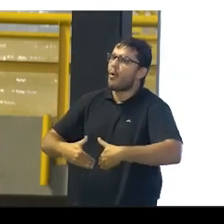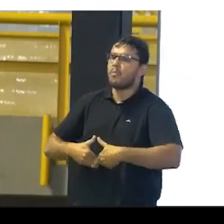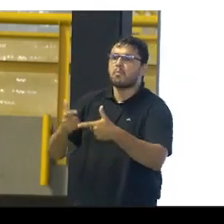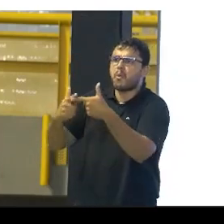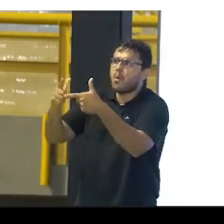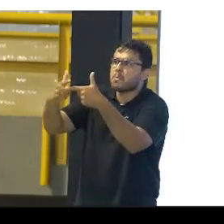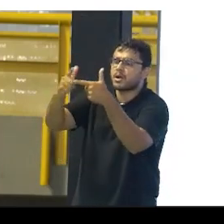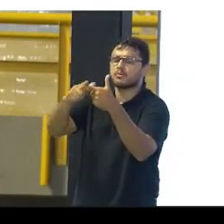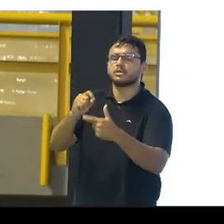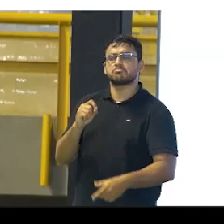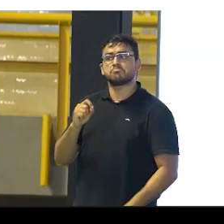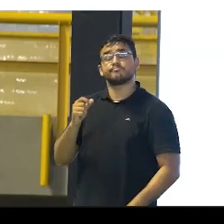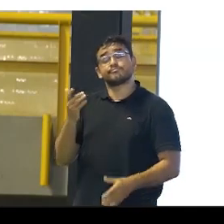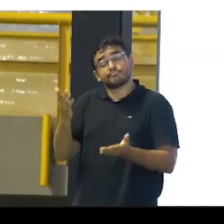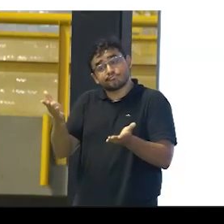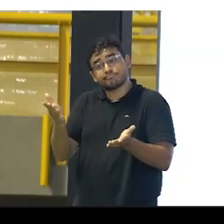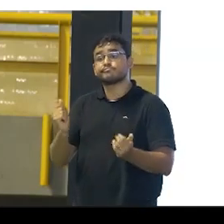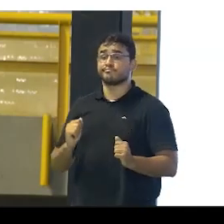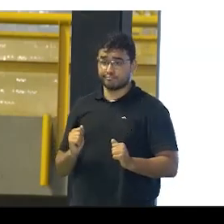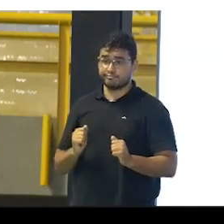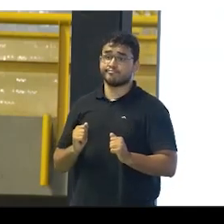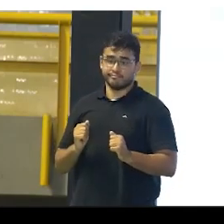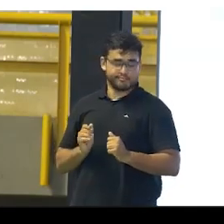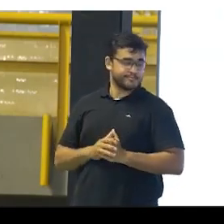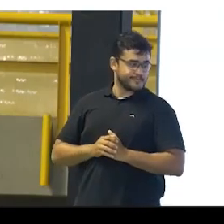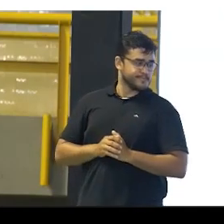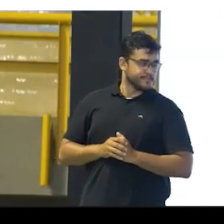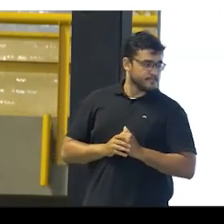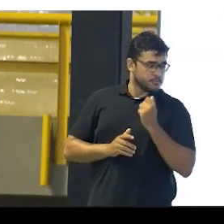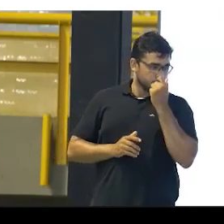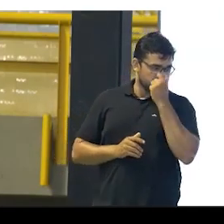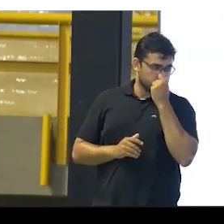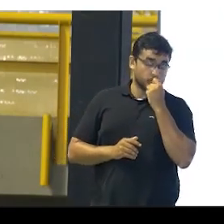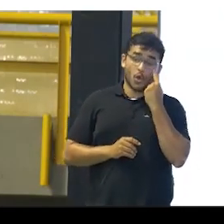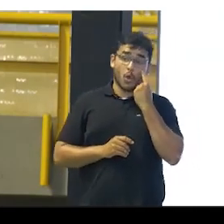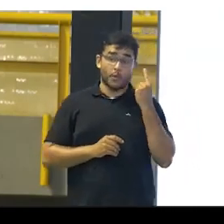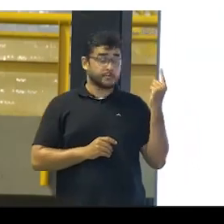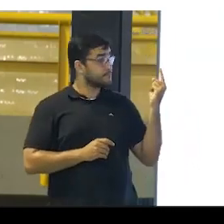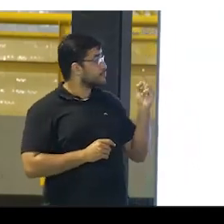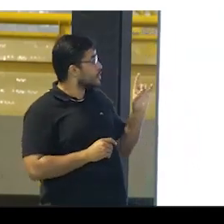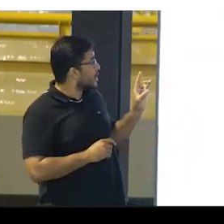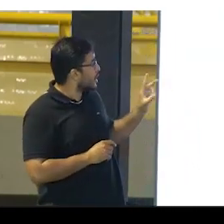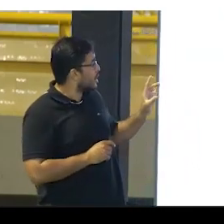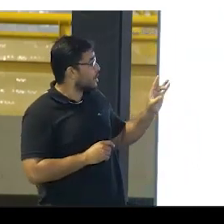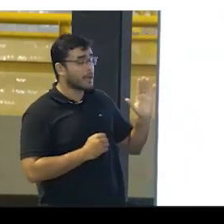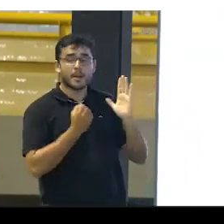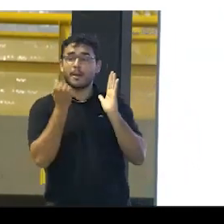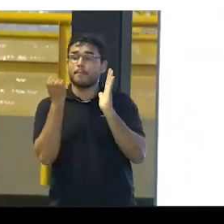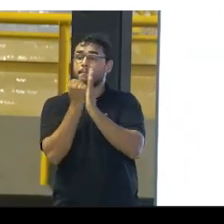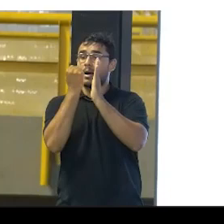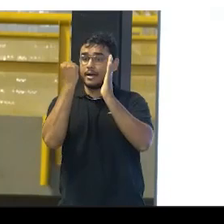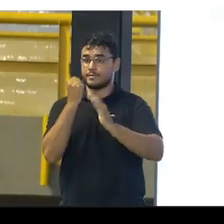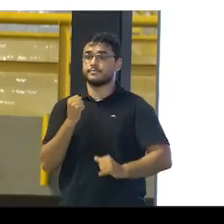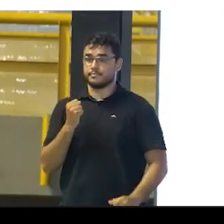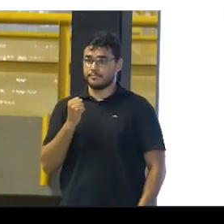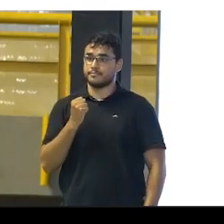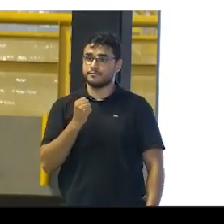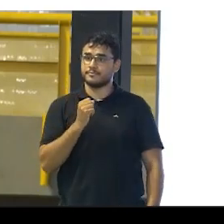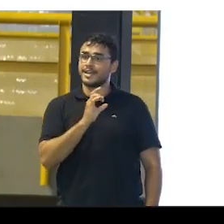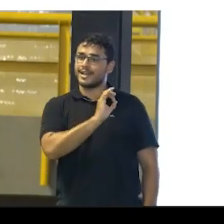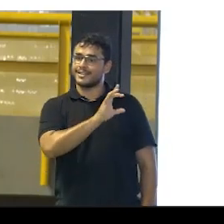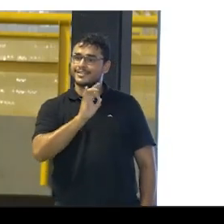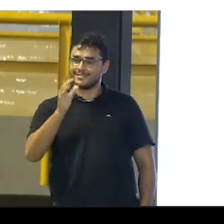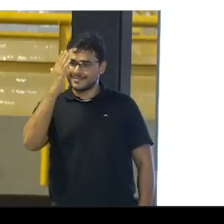que é isso, professor? Tem pedigree. Ah, tem pedigree? Tem. Nem todo petróleo é igual. Petróleo do